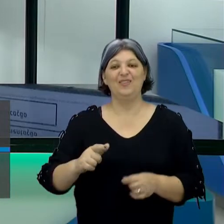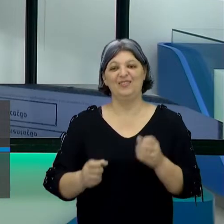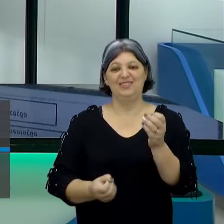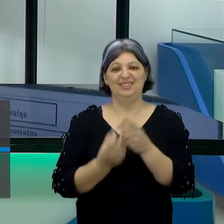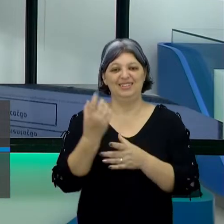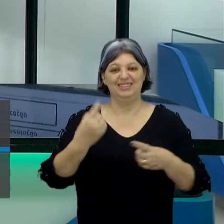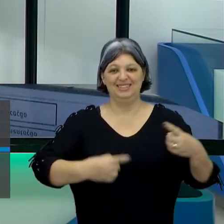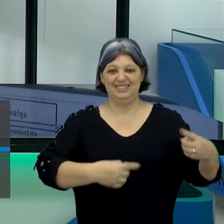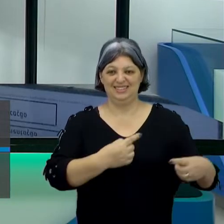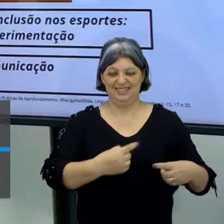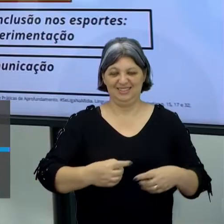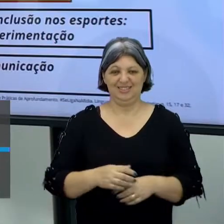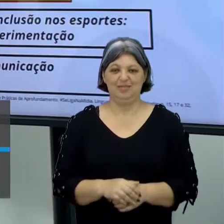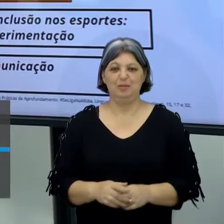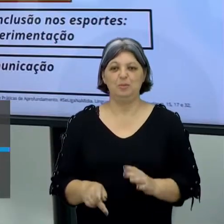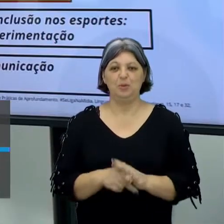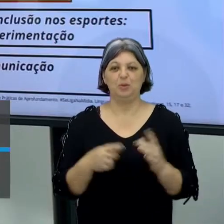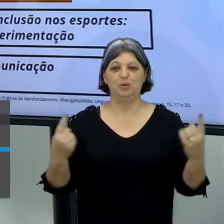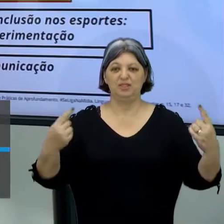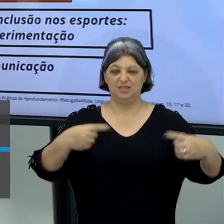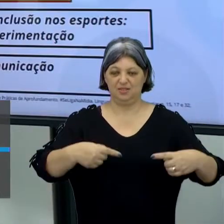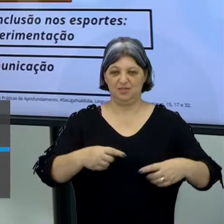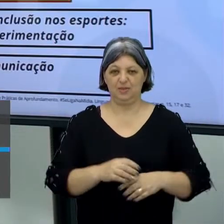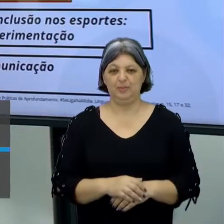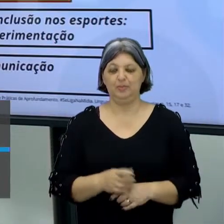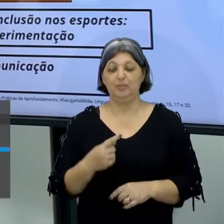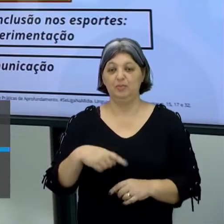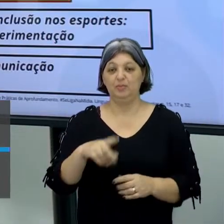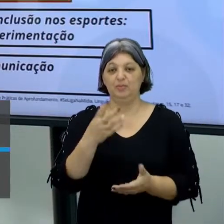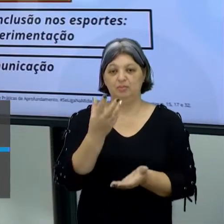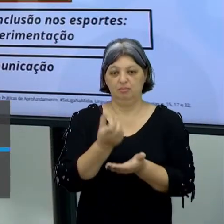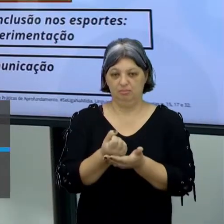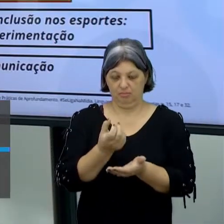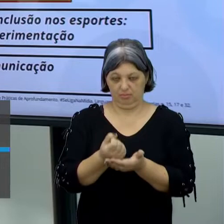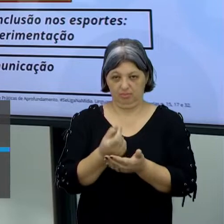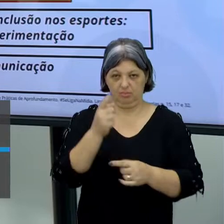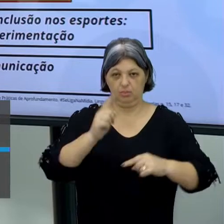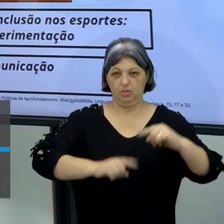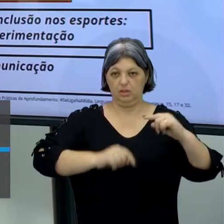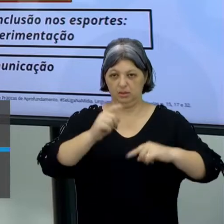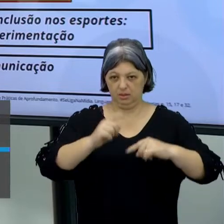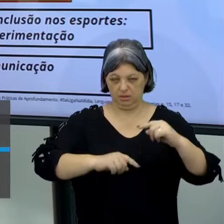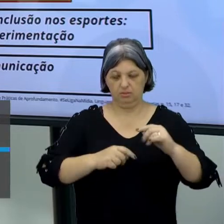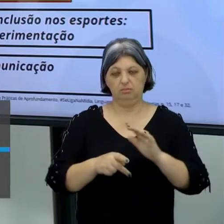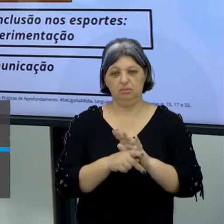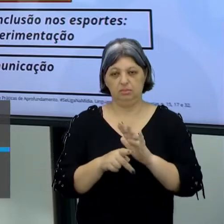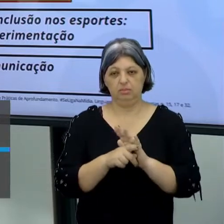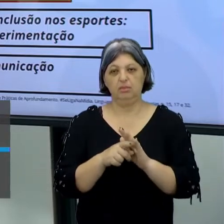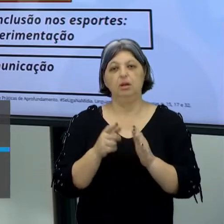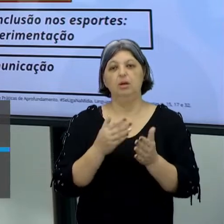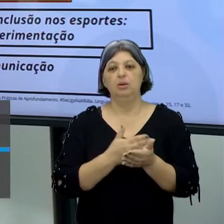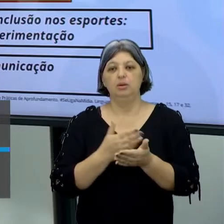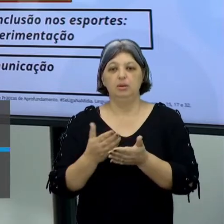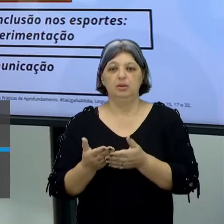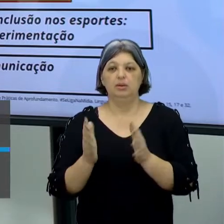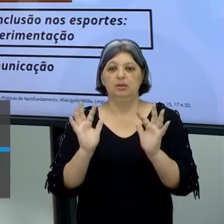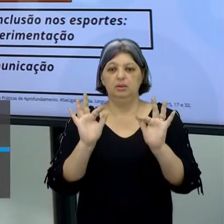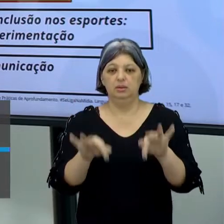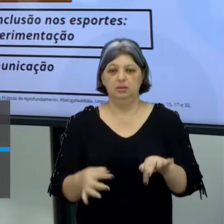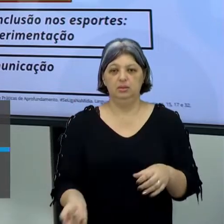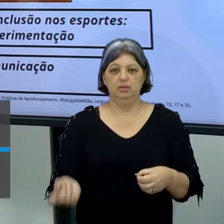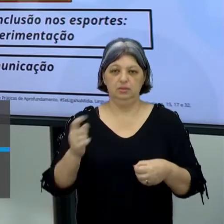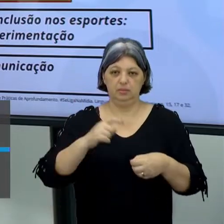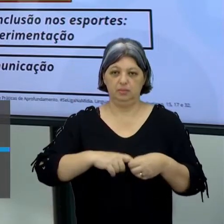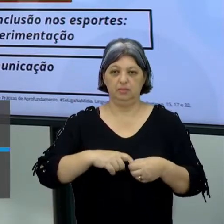Então, faz assim, você quando baixar o material dessa aula, você vai perceber que nós começamos pelo final e depois fomos para o começo. Parece confuso, vai ser